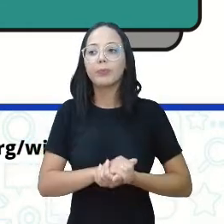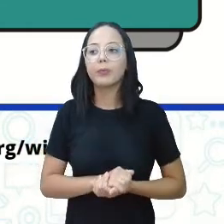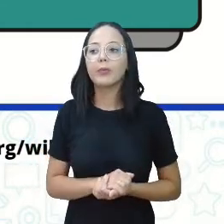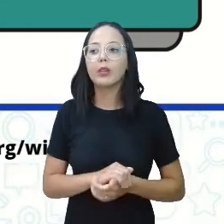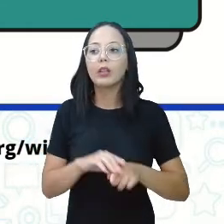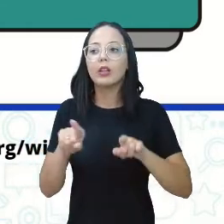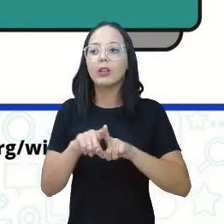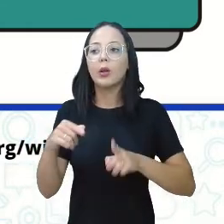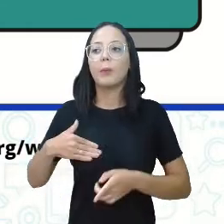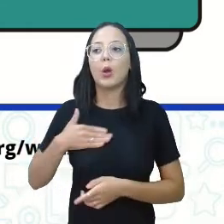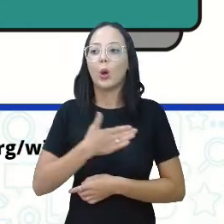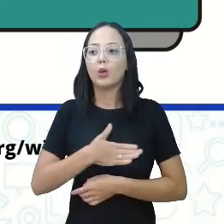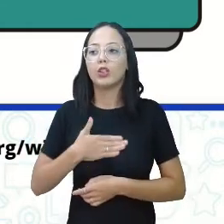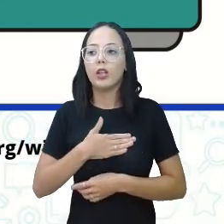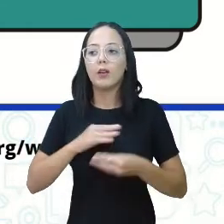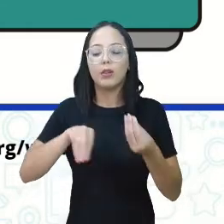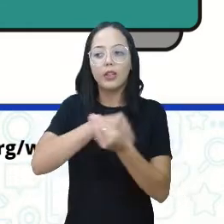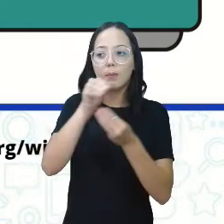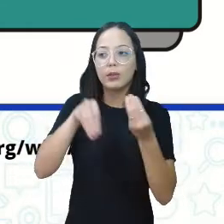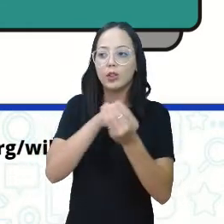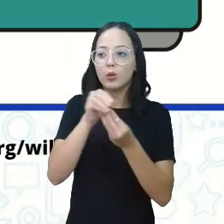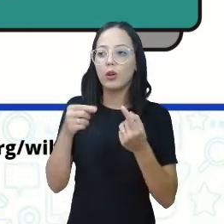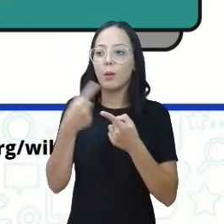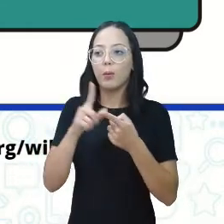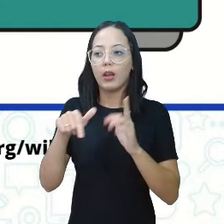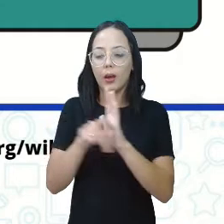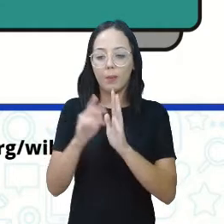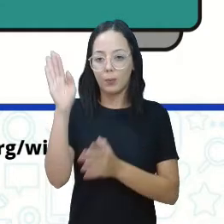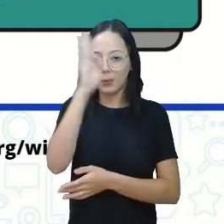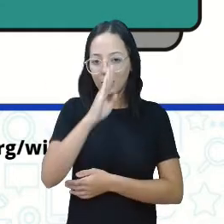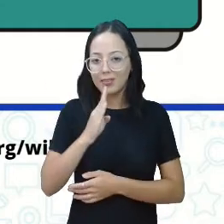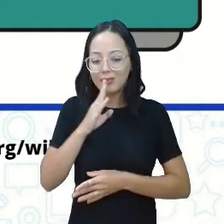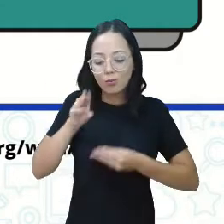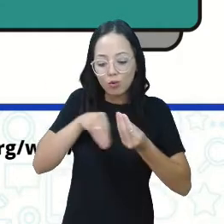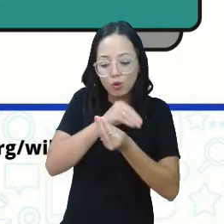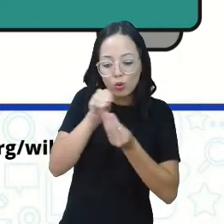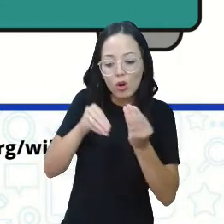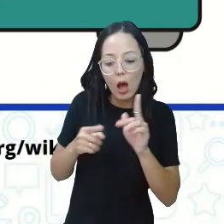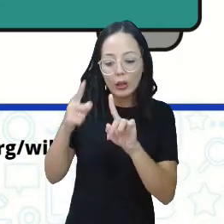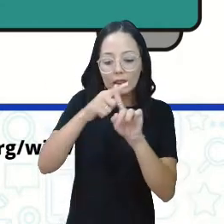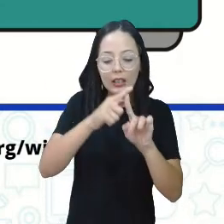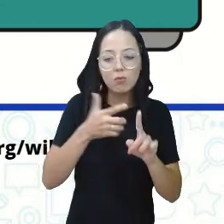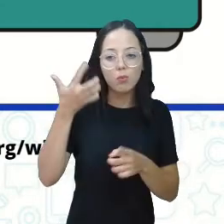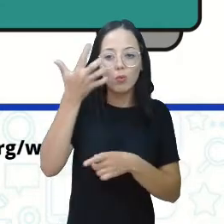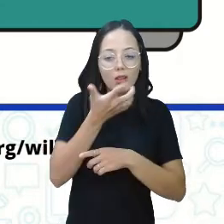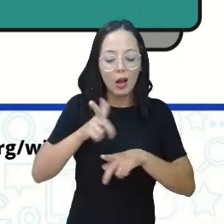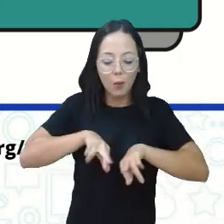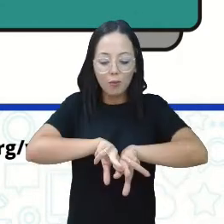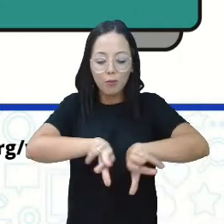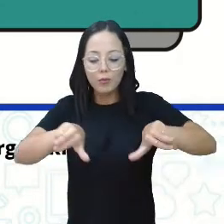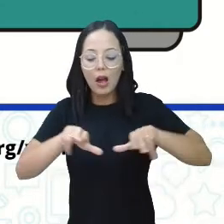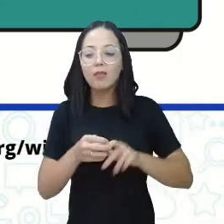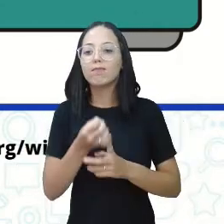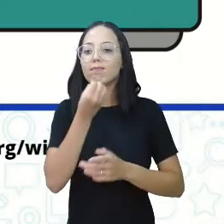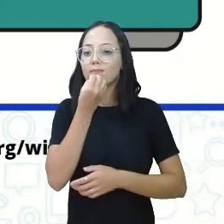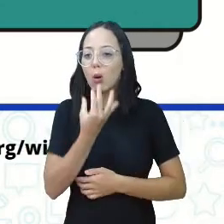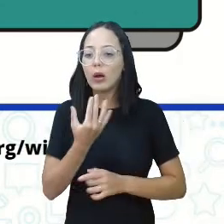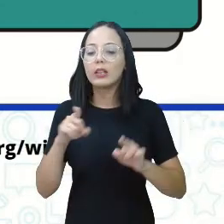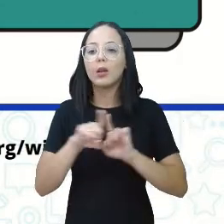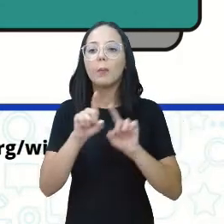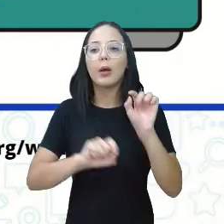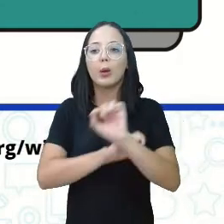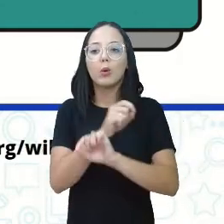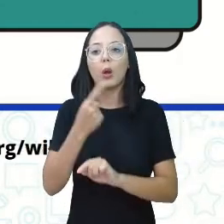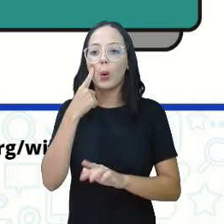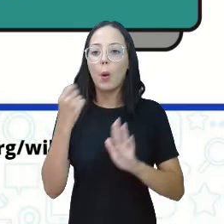Eles gostavam dessa mistura de gêneros porque isso é o Brasil. Então, essa diversidade é até saudada como uma